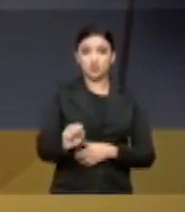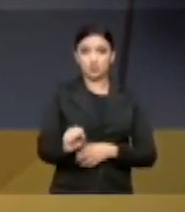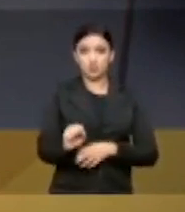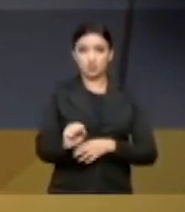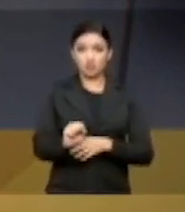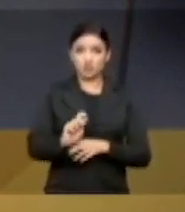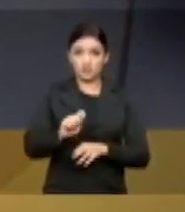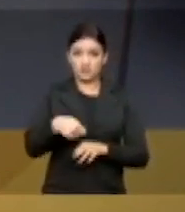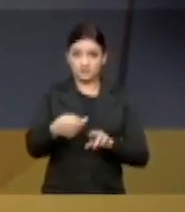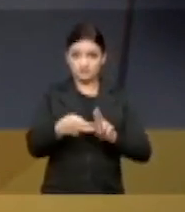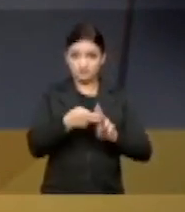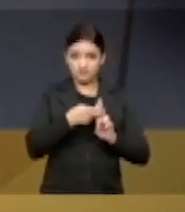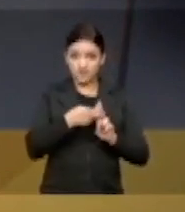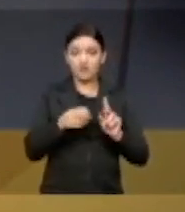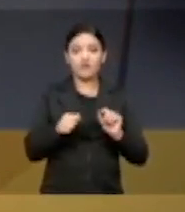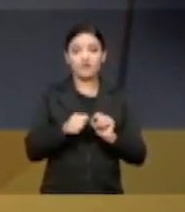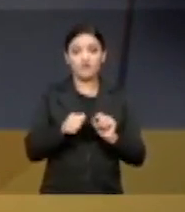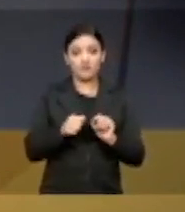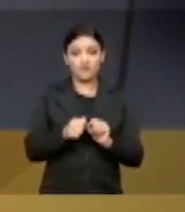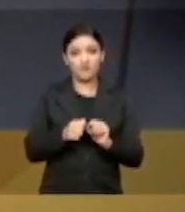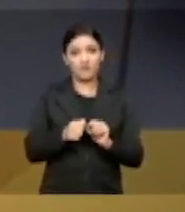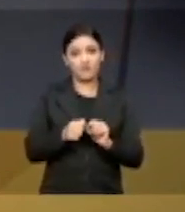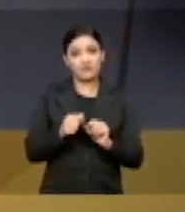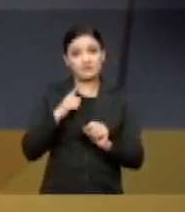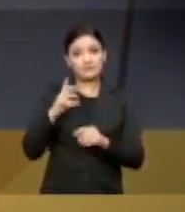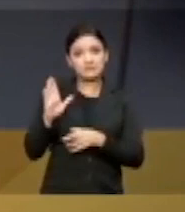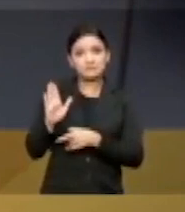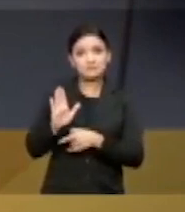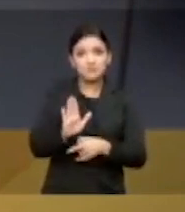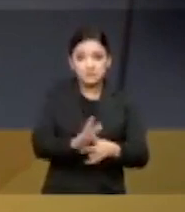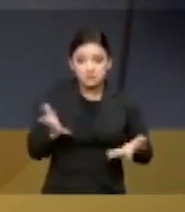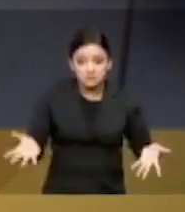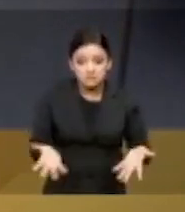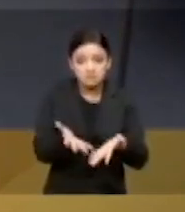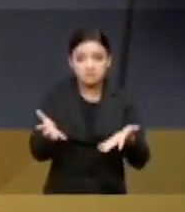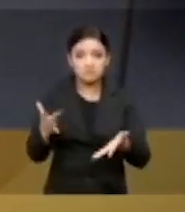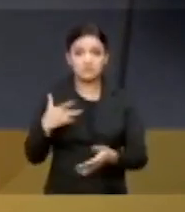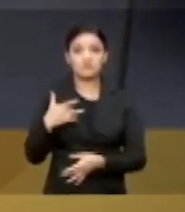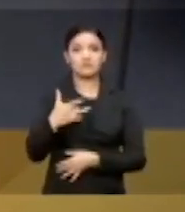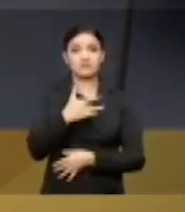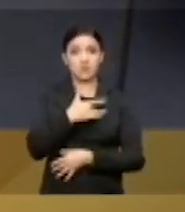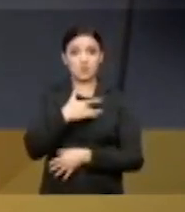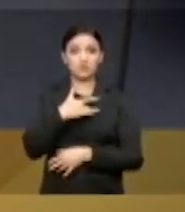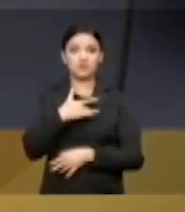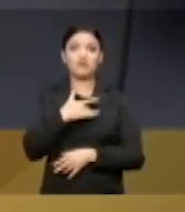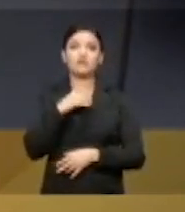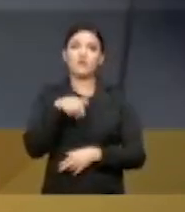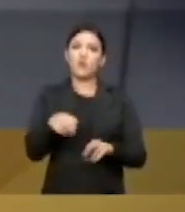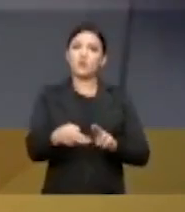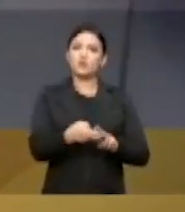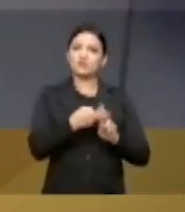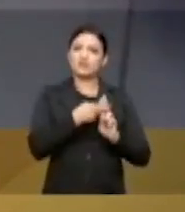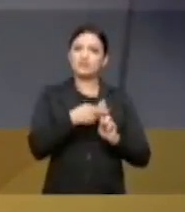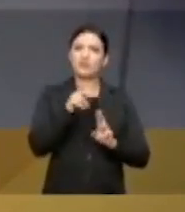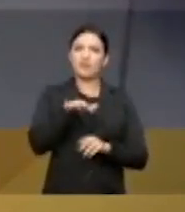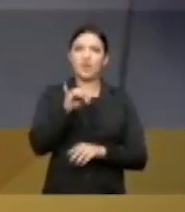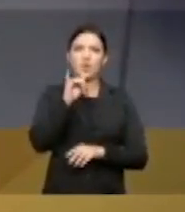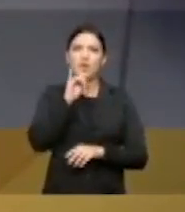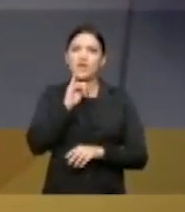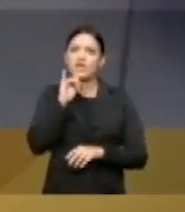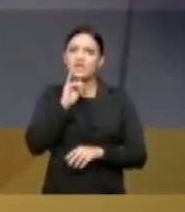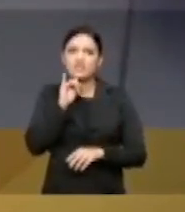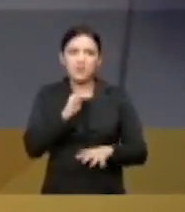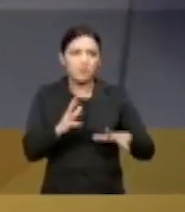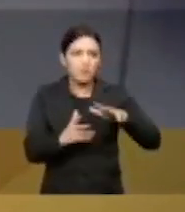a saúde. Sistema cuja dimensão é marcante e exemplar em